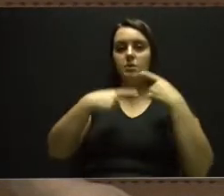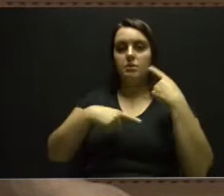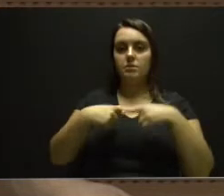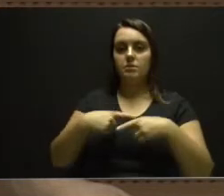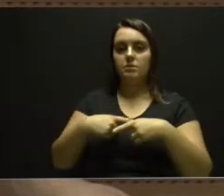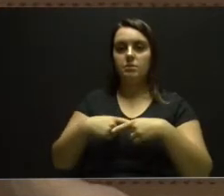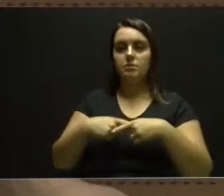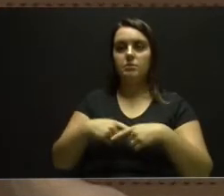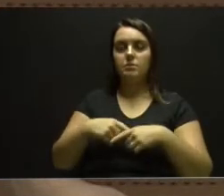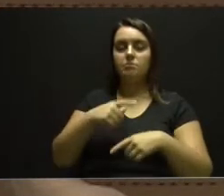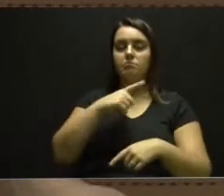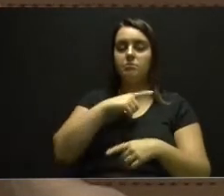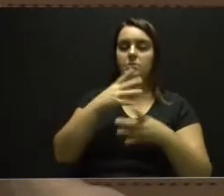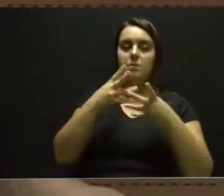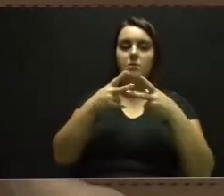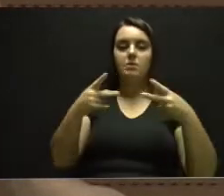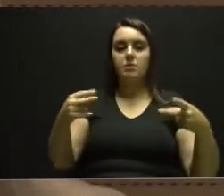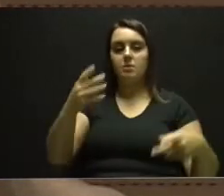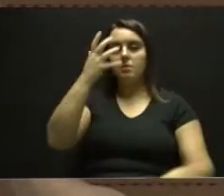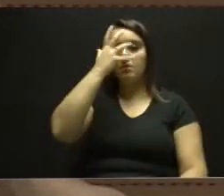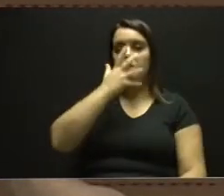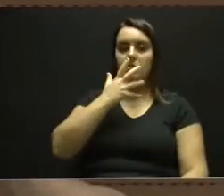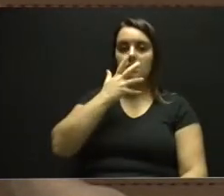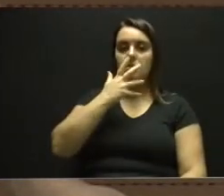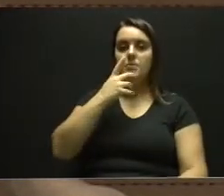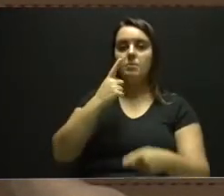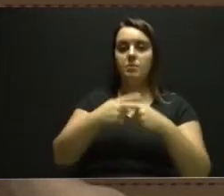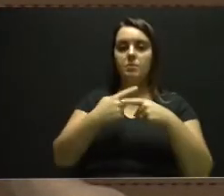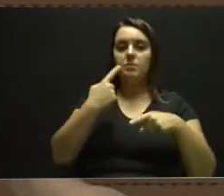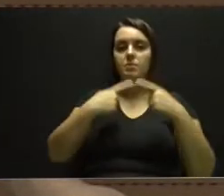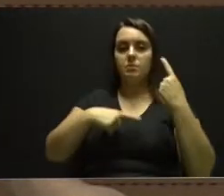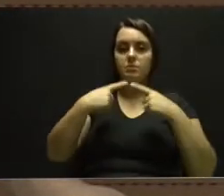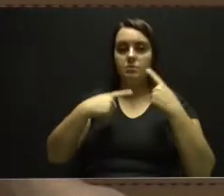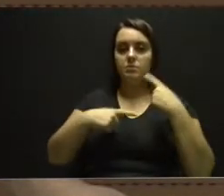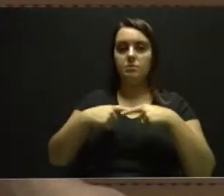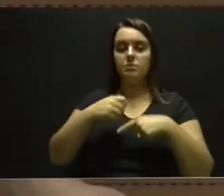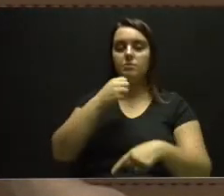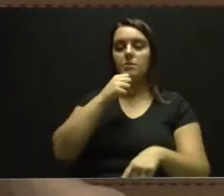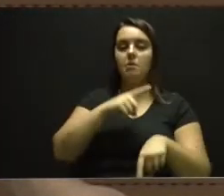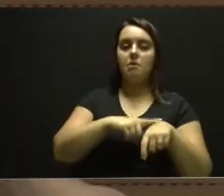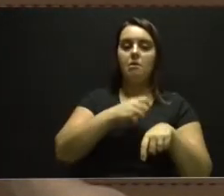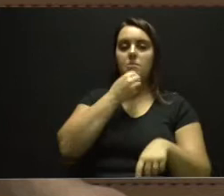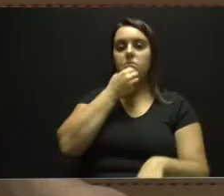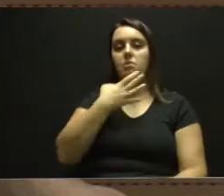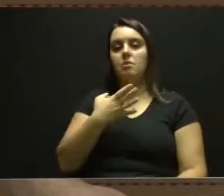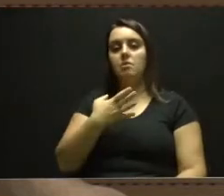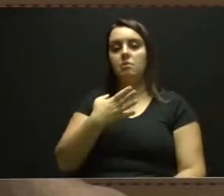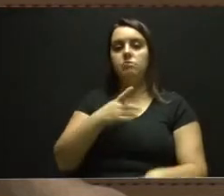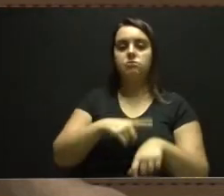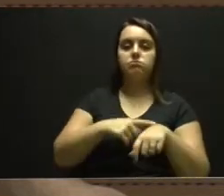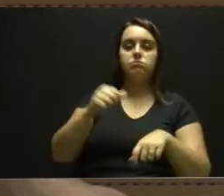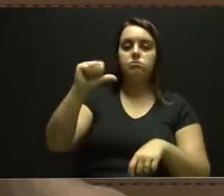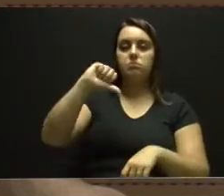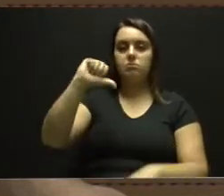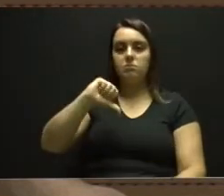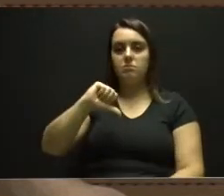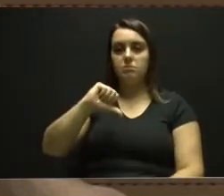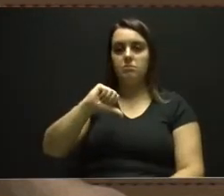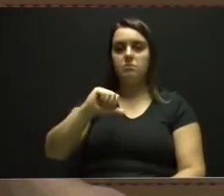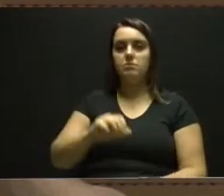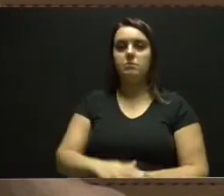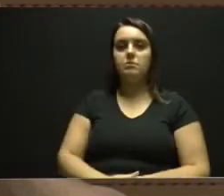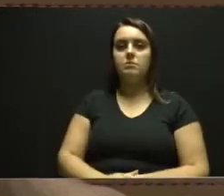passa algumas raiva né porque a política é isso mesmo agora tá bom tá agora lutar mas a política é gostosa